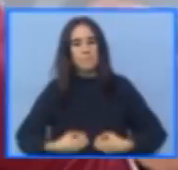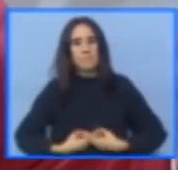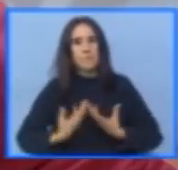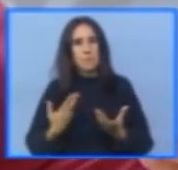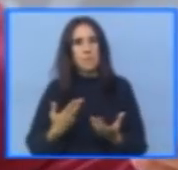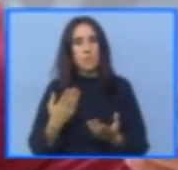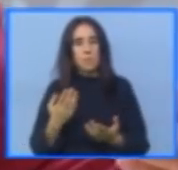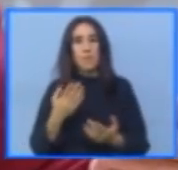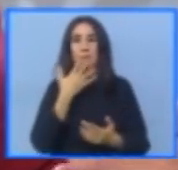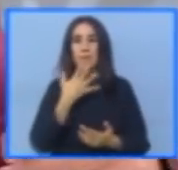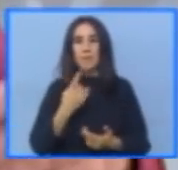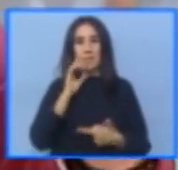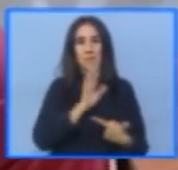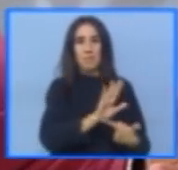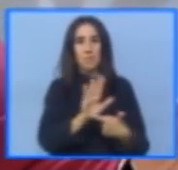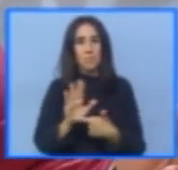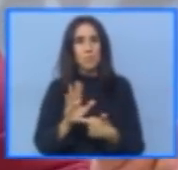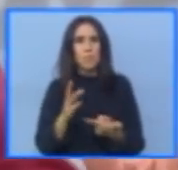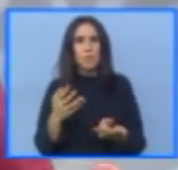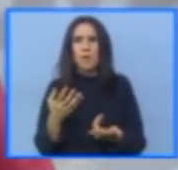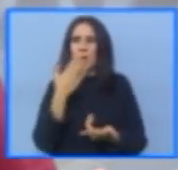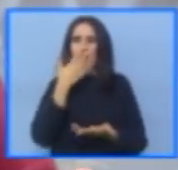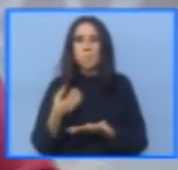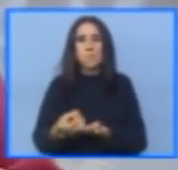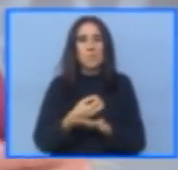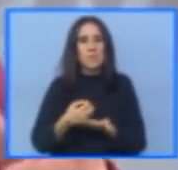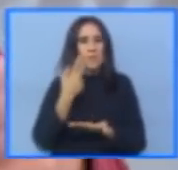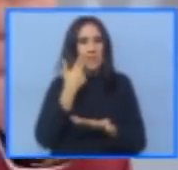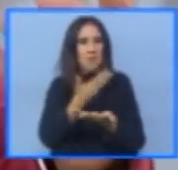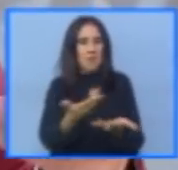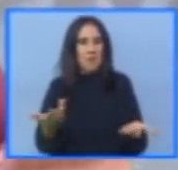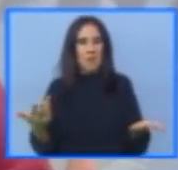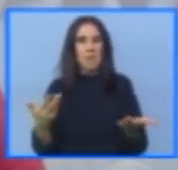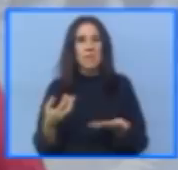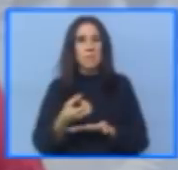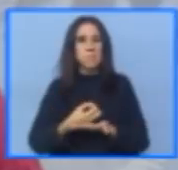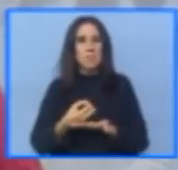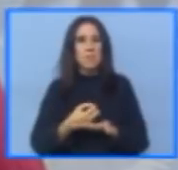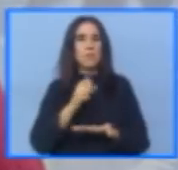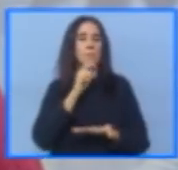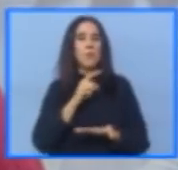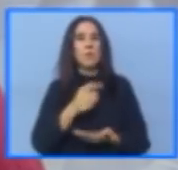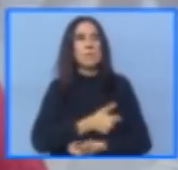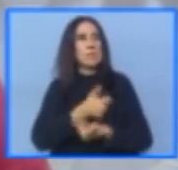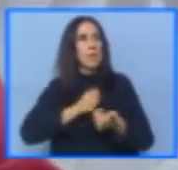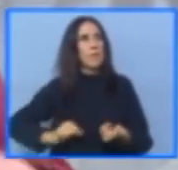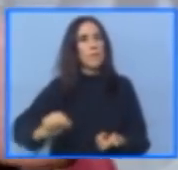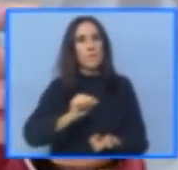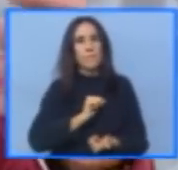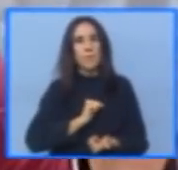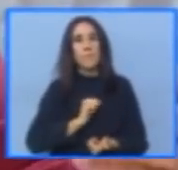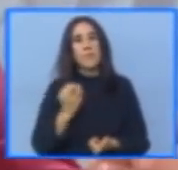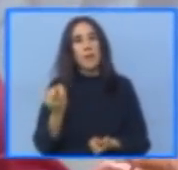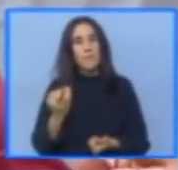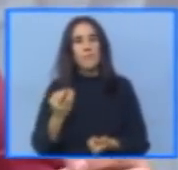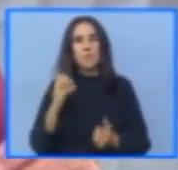também o anúncio do Natal, neste deserto em que nós hoje vivemos, e que pode ser o deserto das nossas cidades, que apesar